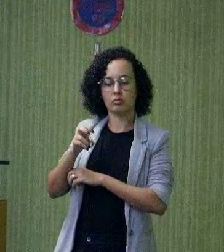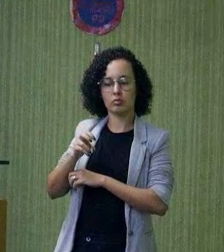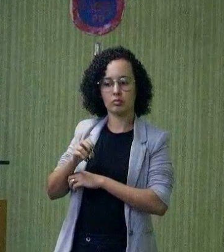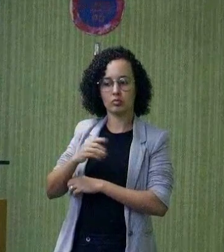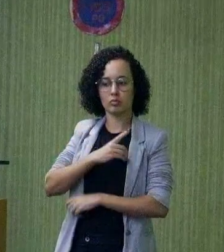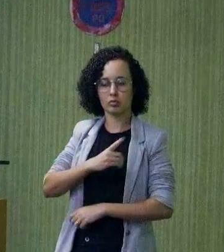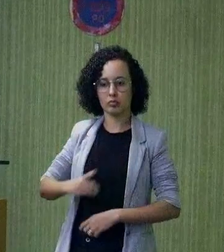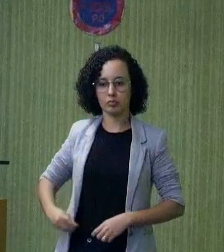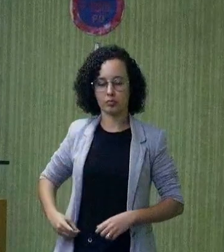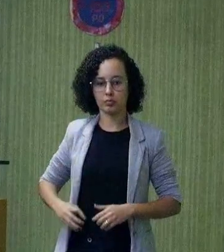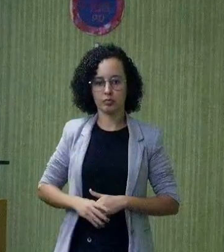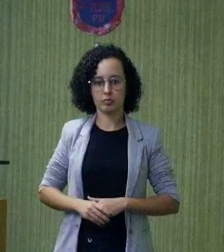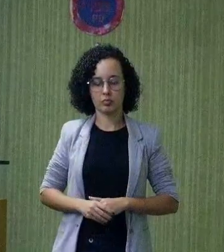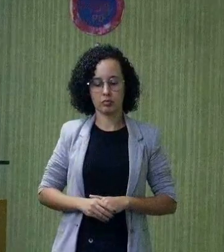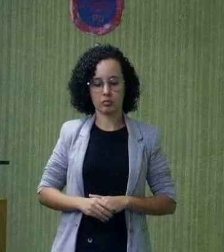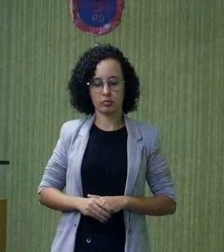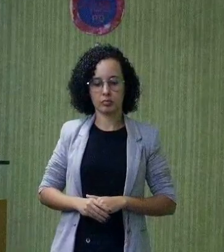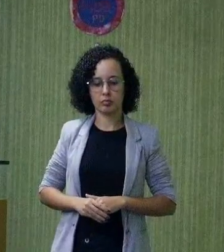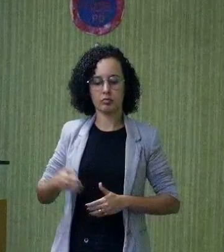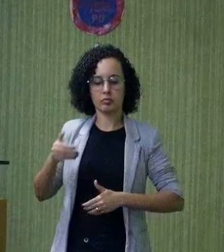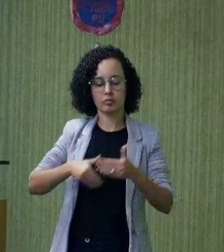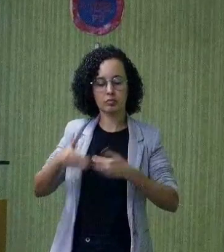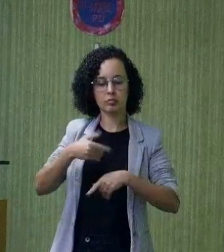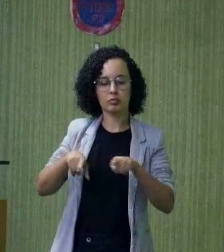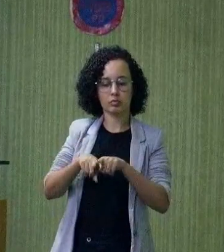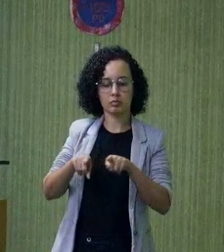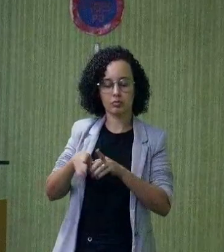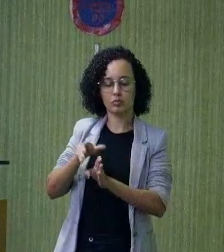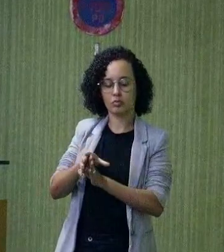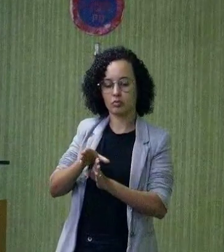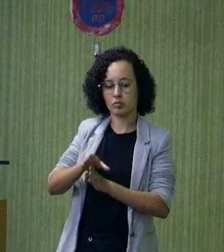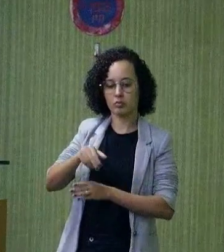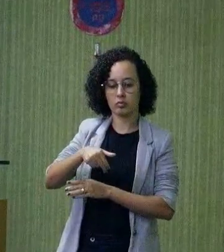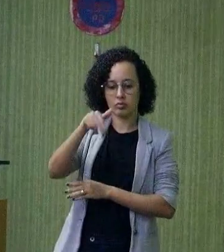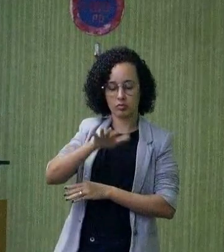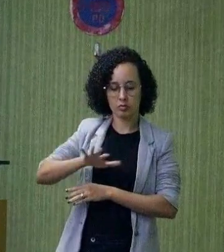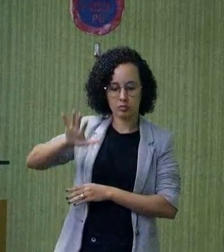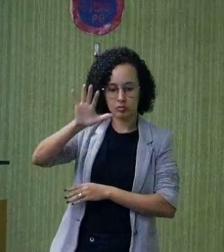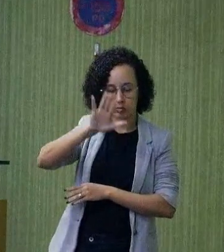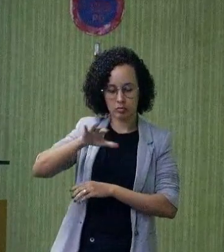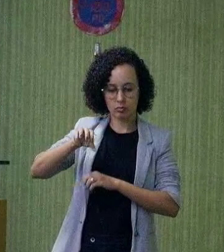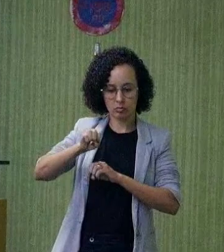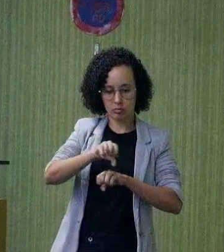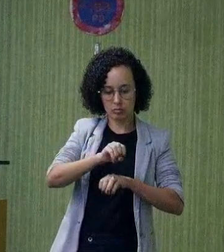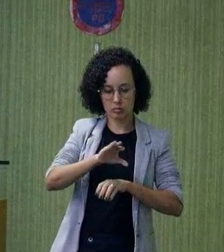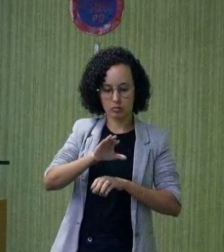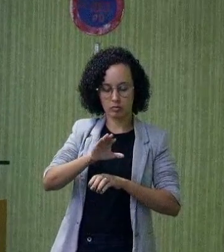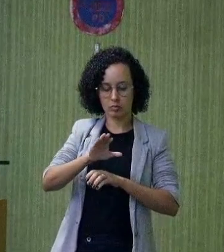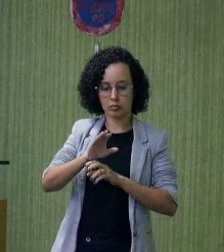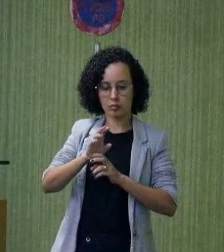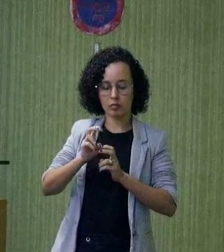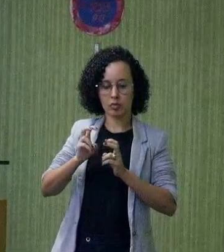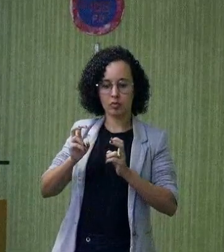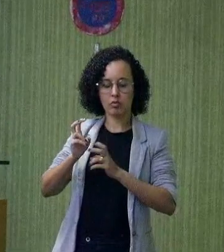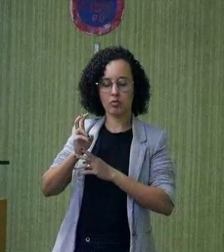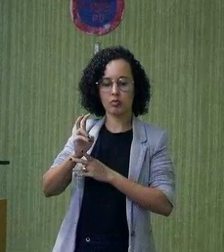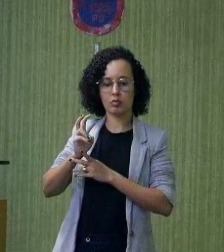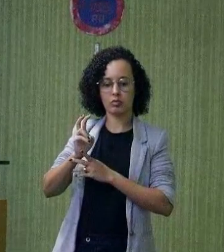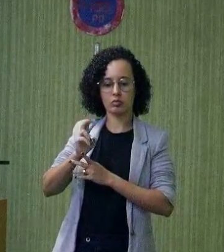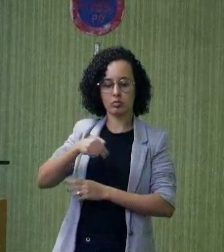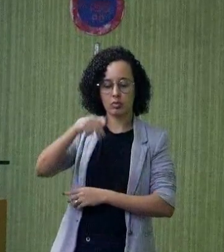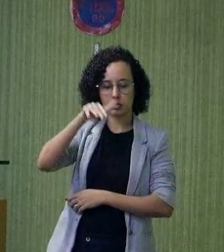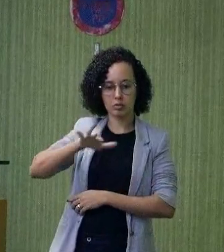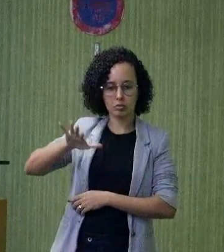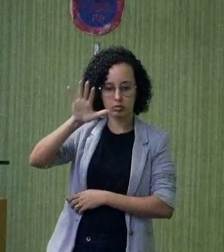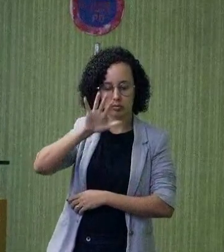né Além disso participava também o Conselho Nacional de Educação e o fórum nacional de educação que é por sua vez composto